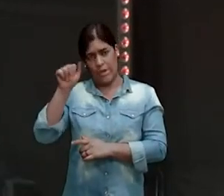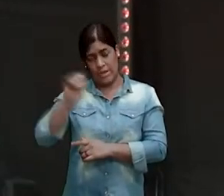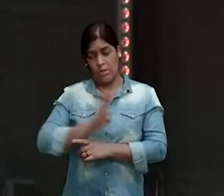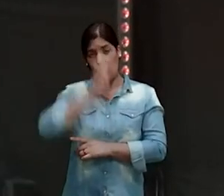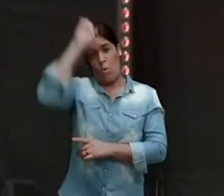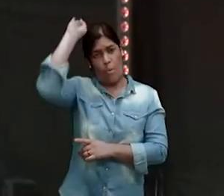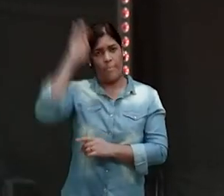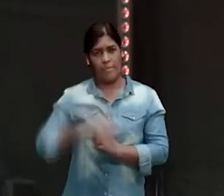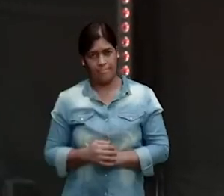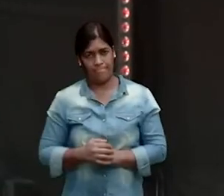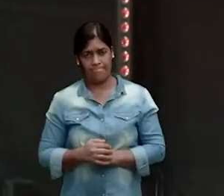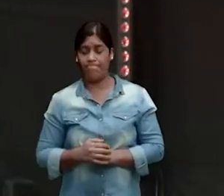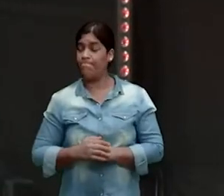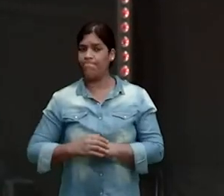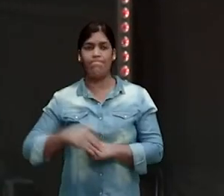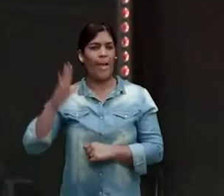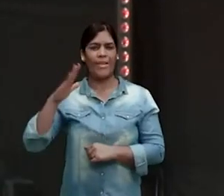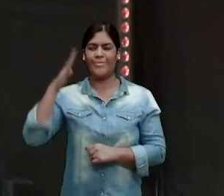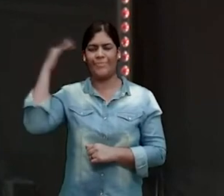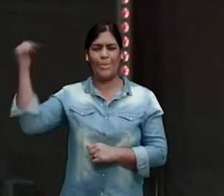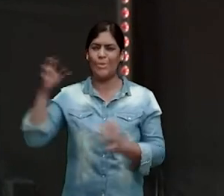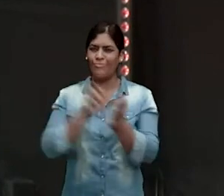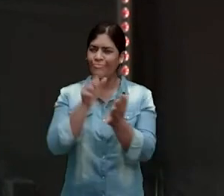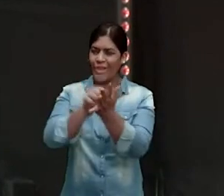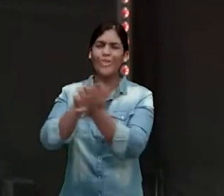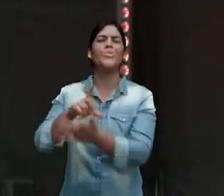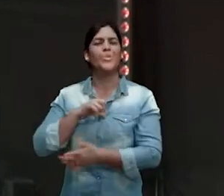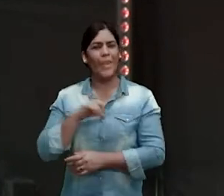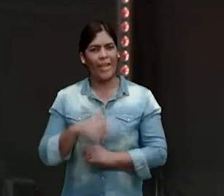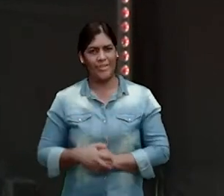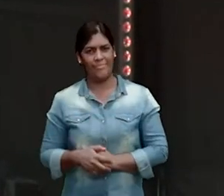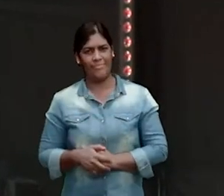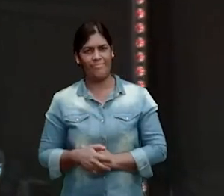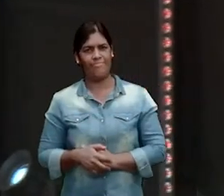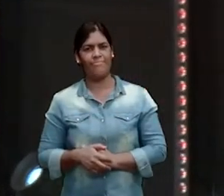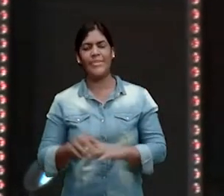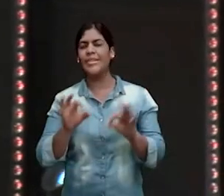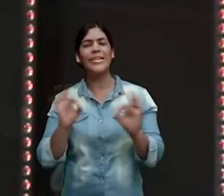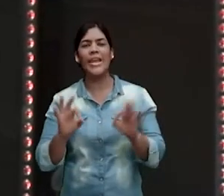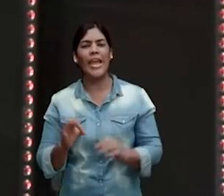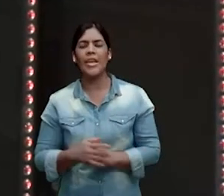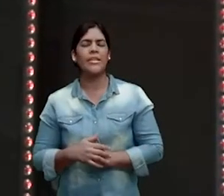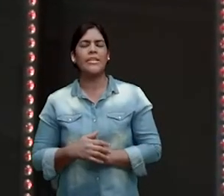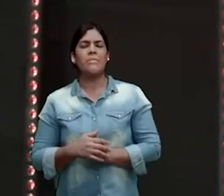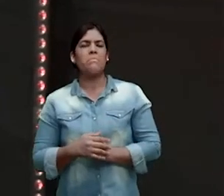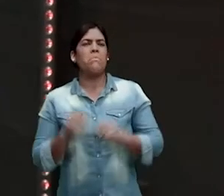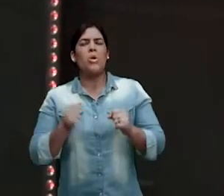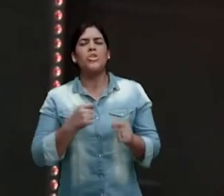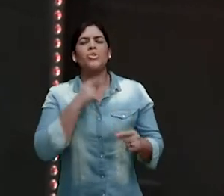as pessoas que ninguém questiona a historicidade deles não chega aos pés de Jesus